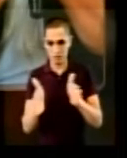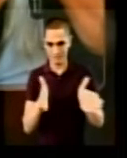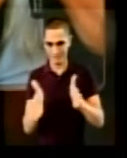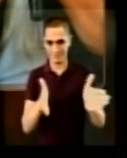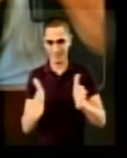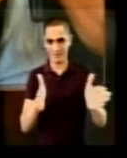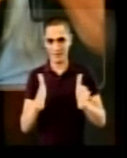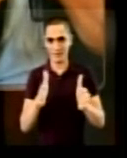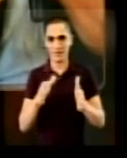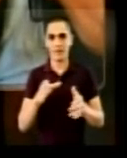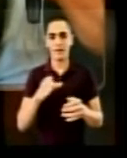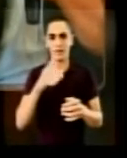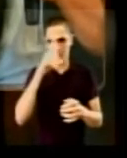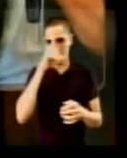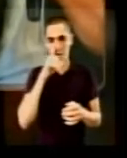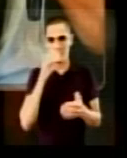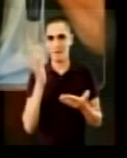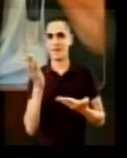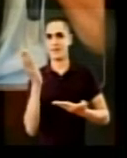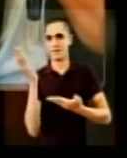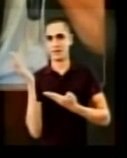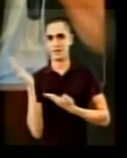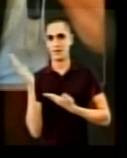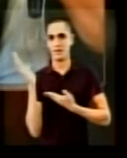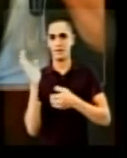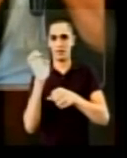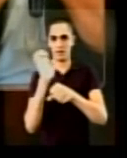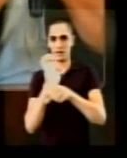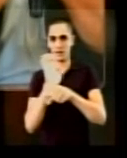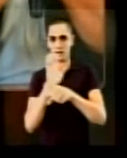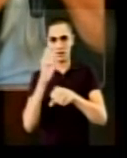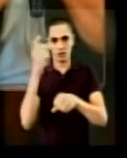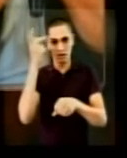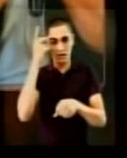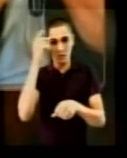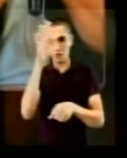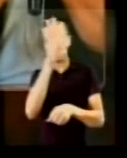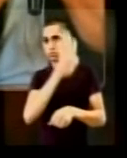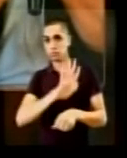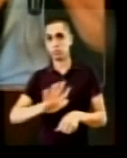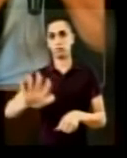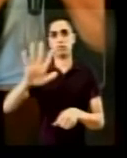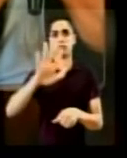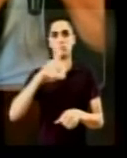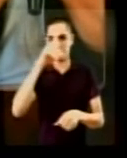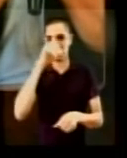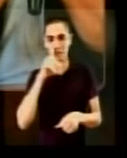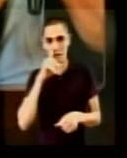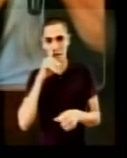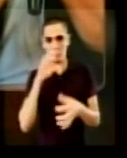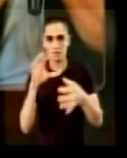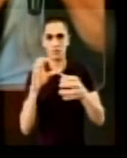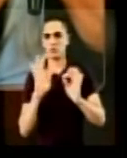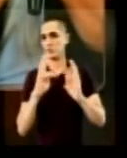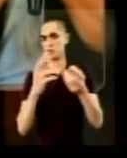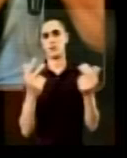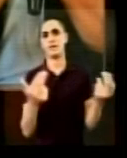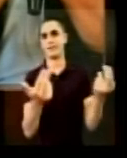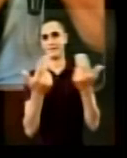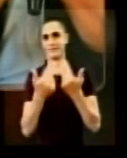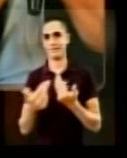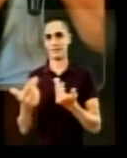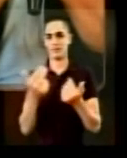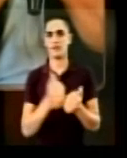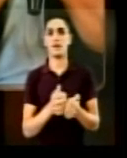estado todo está para homogeneizar daqui para frente. Segunda coisa que houve foi o seguinte: não